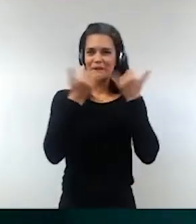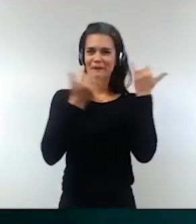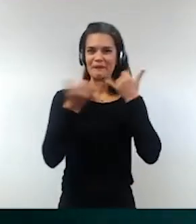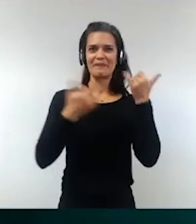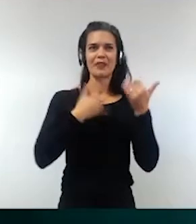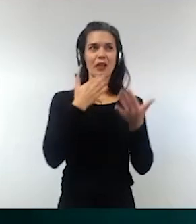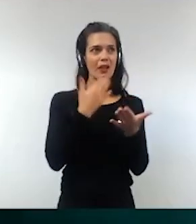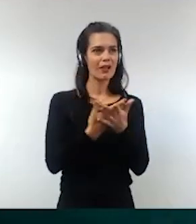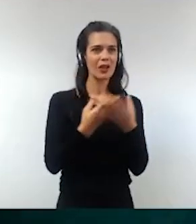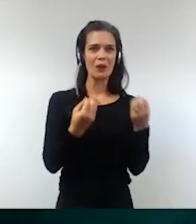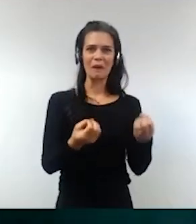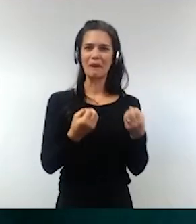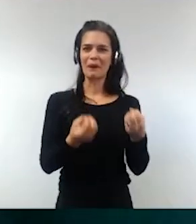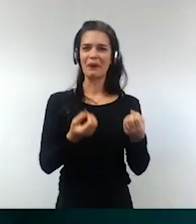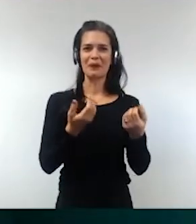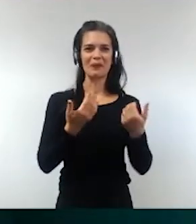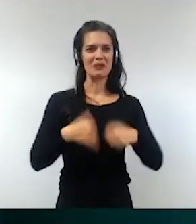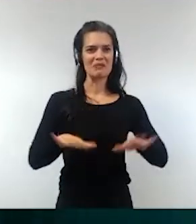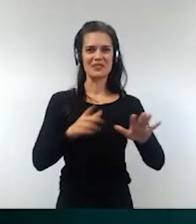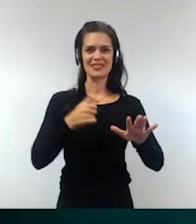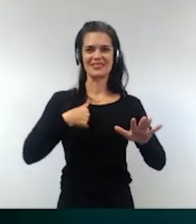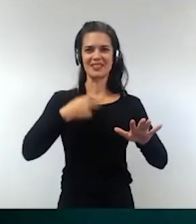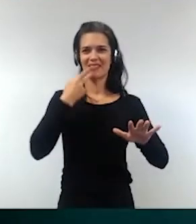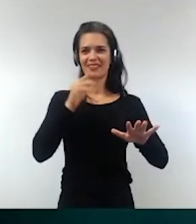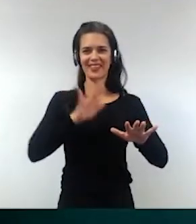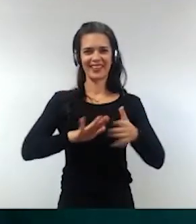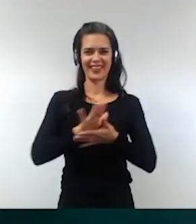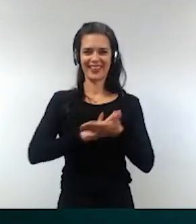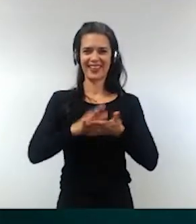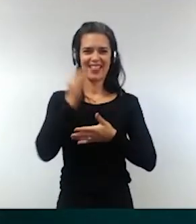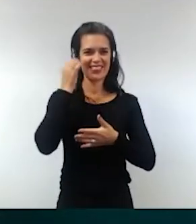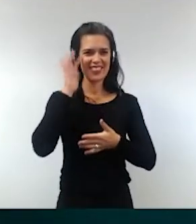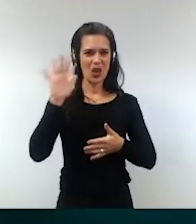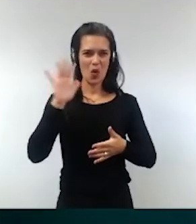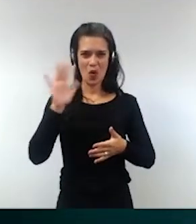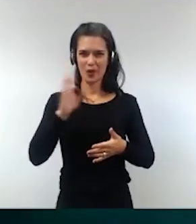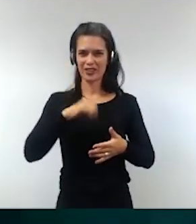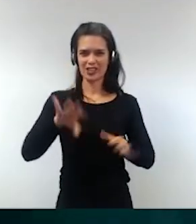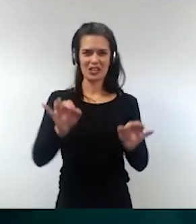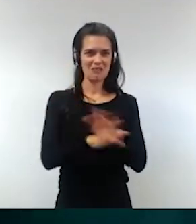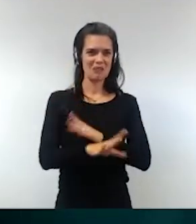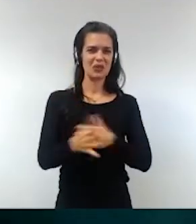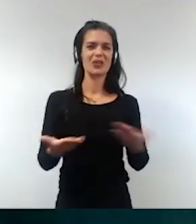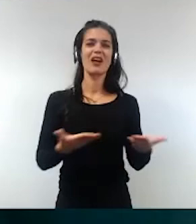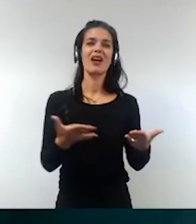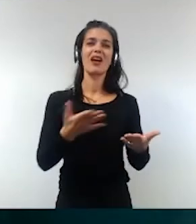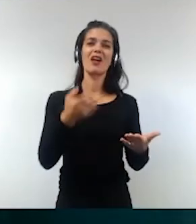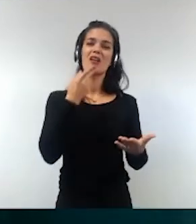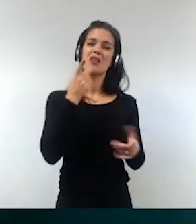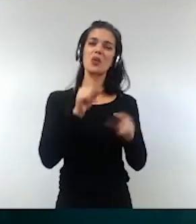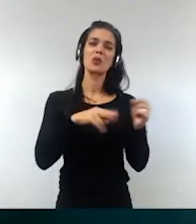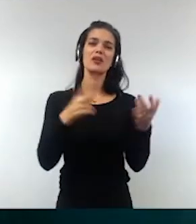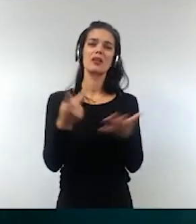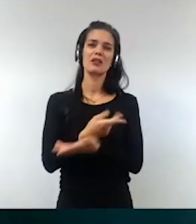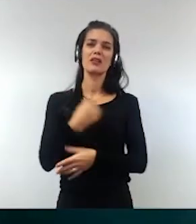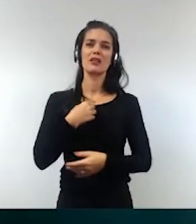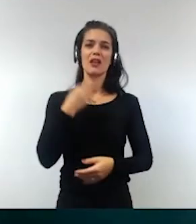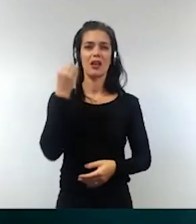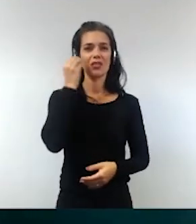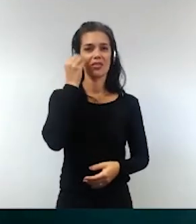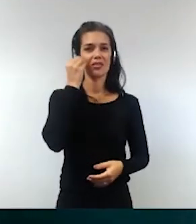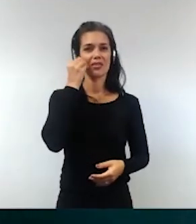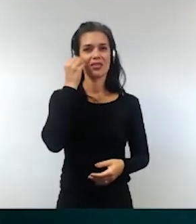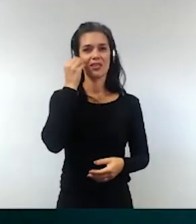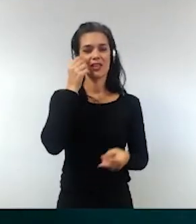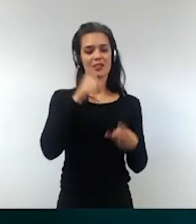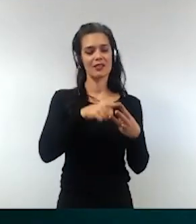achei impressionante, acho que não precisava mais nada em termos de teoria, então a gente também vai falar um pouquinho do que aconteceu. Eu tentei dividir em 3